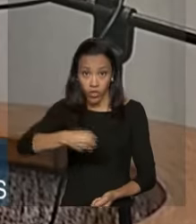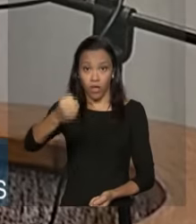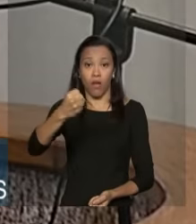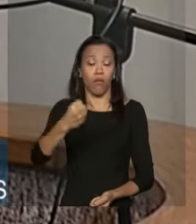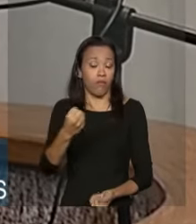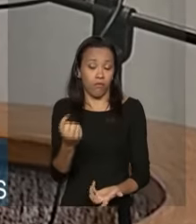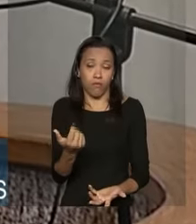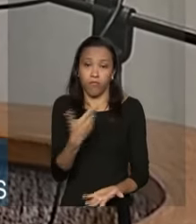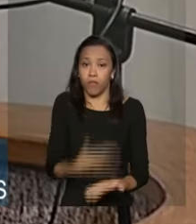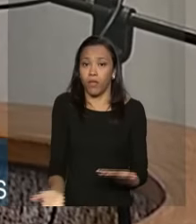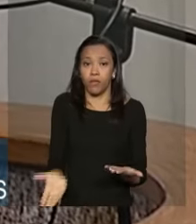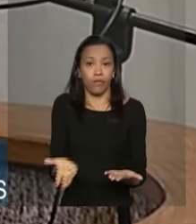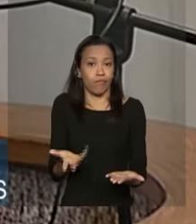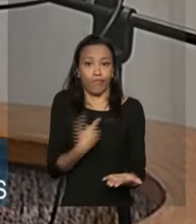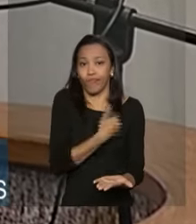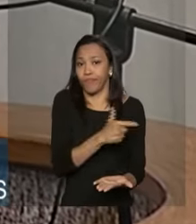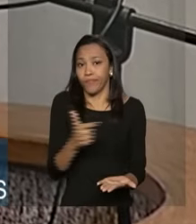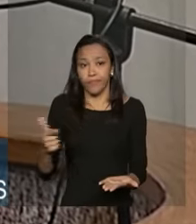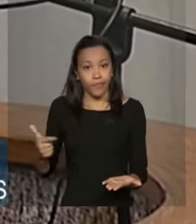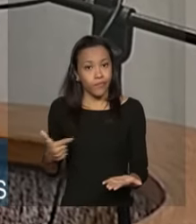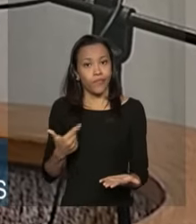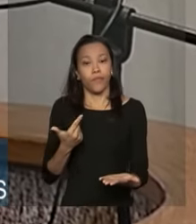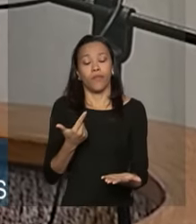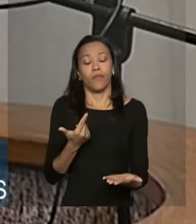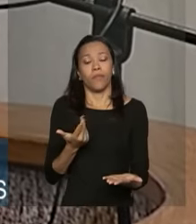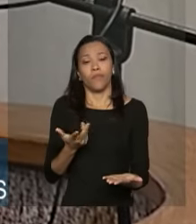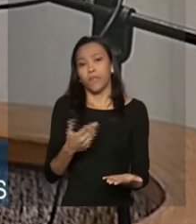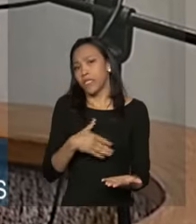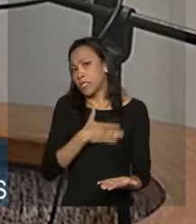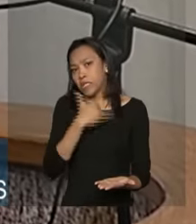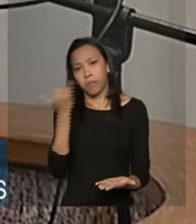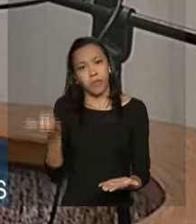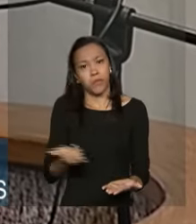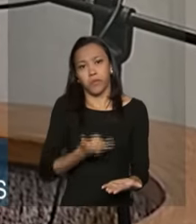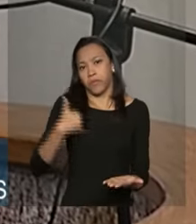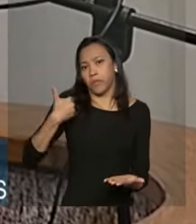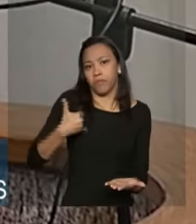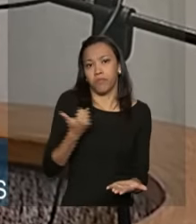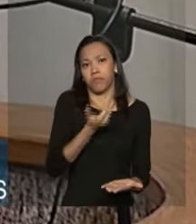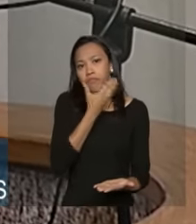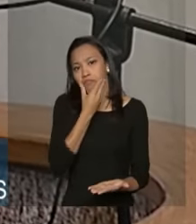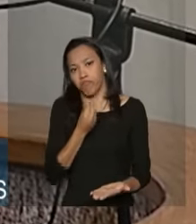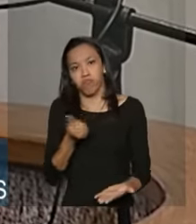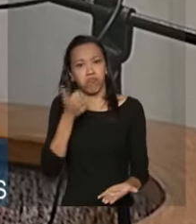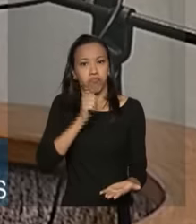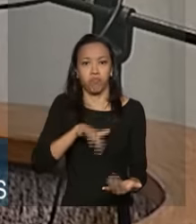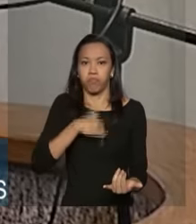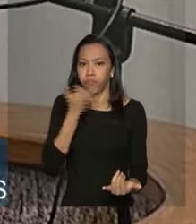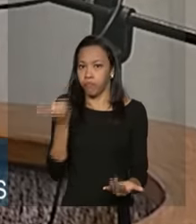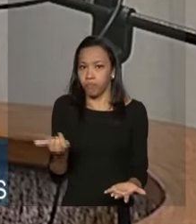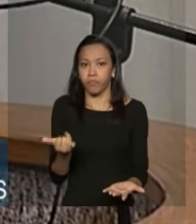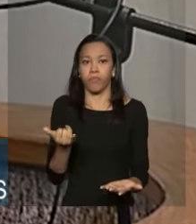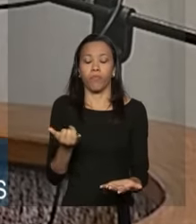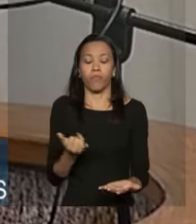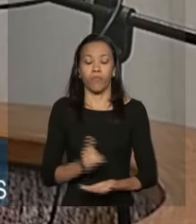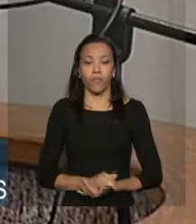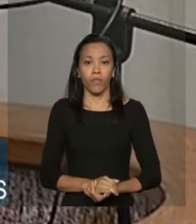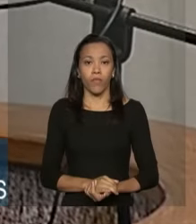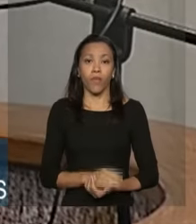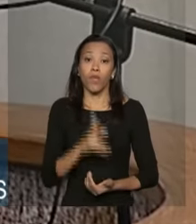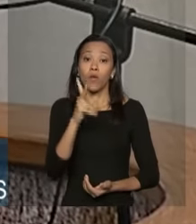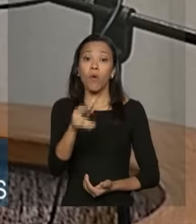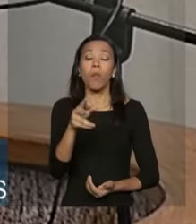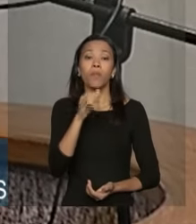degradadas sem consideração de gênero ou idade e quase uma cidade inteira como saão